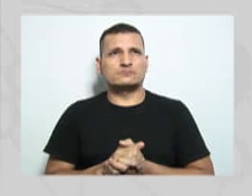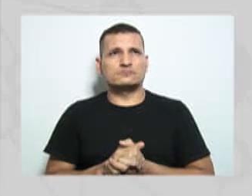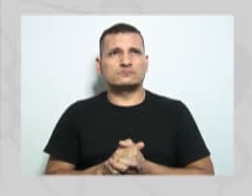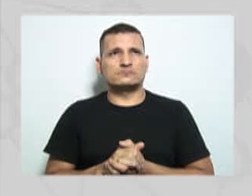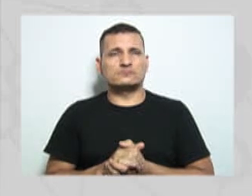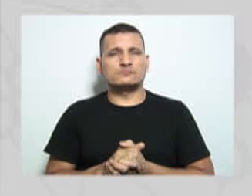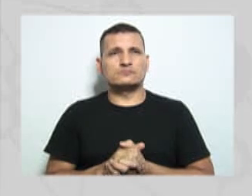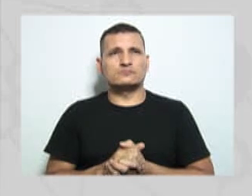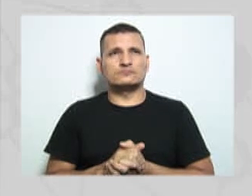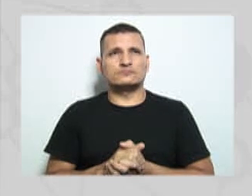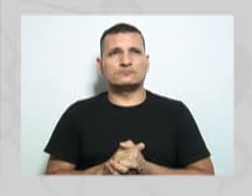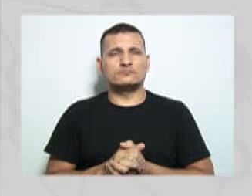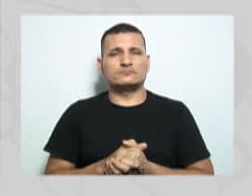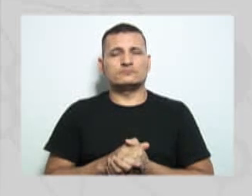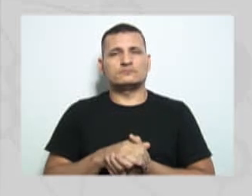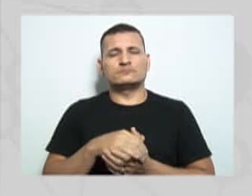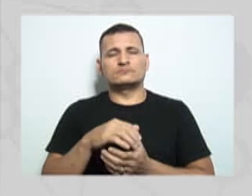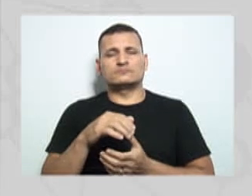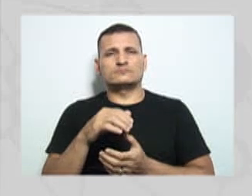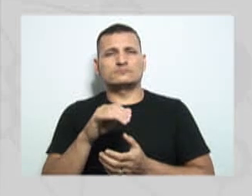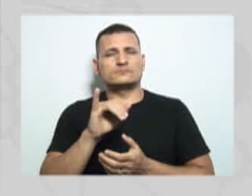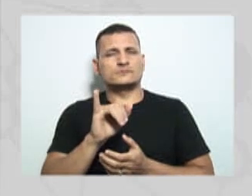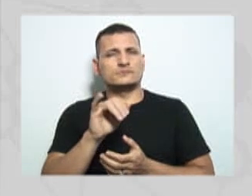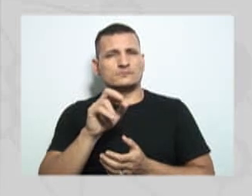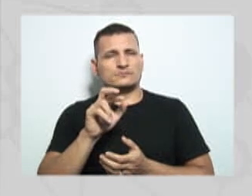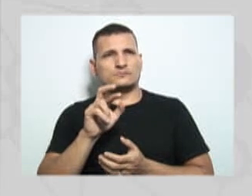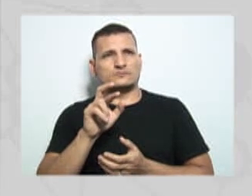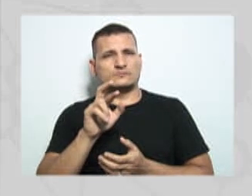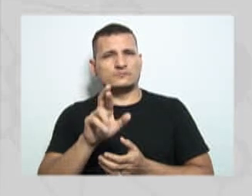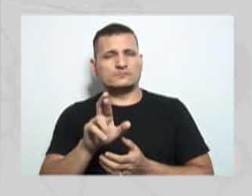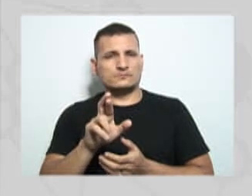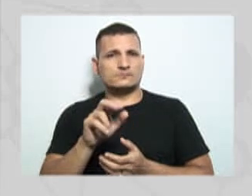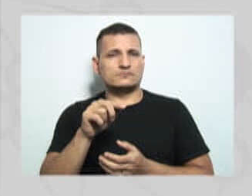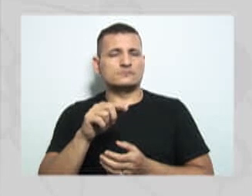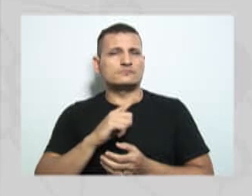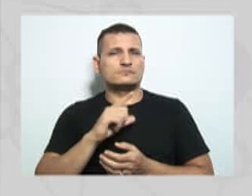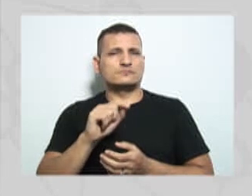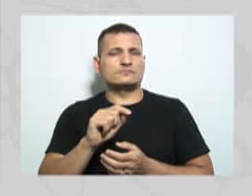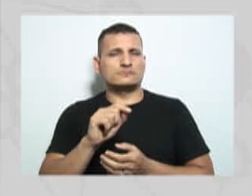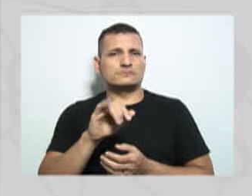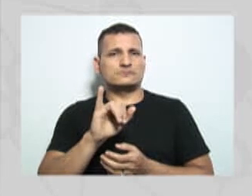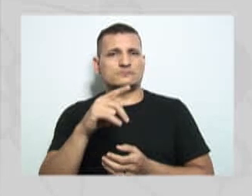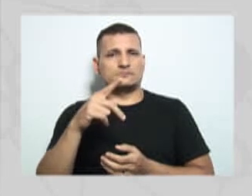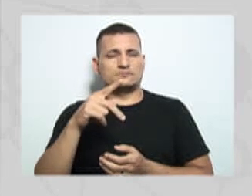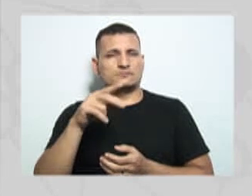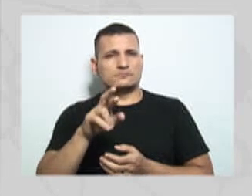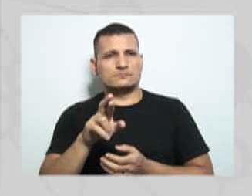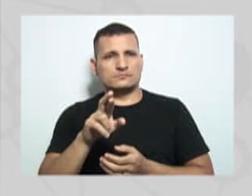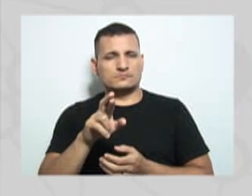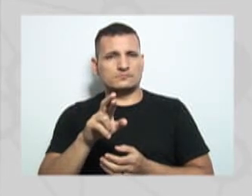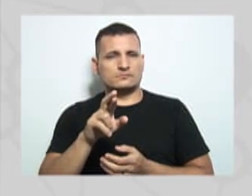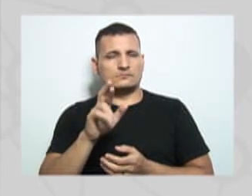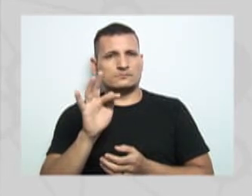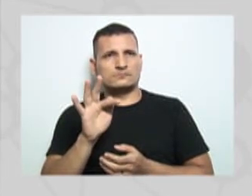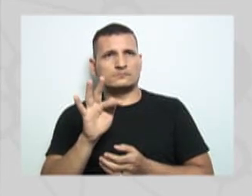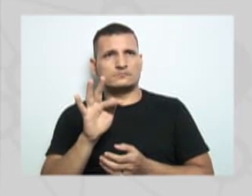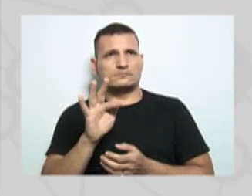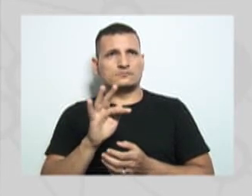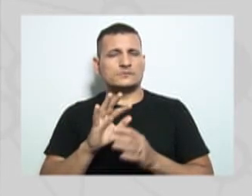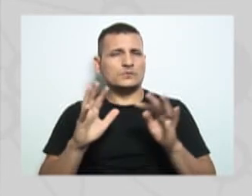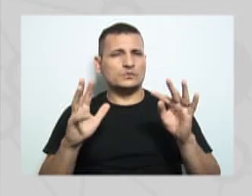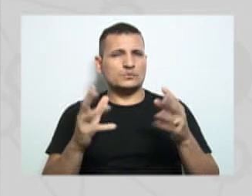de renda fixa, portanto, estão sujeitos à retenção de imposto de renda retido na fonte. São todas